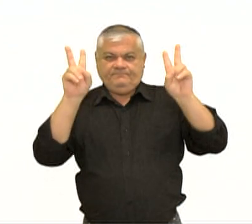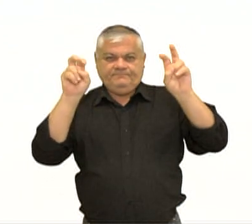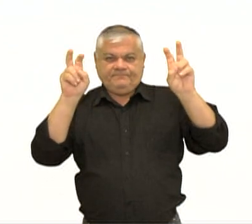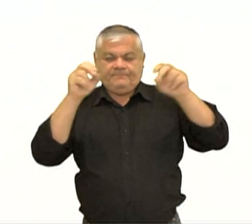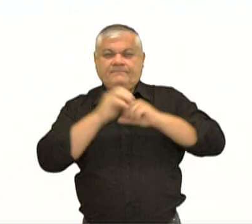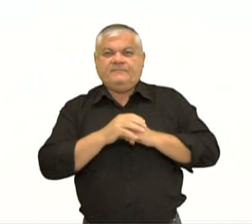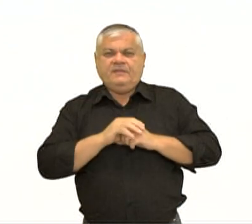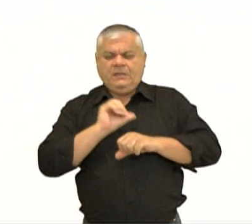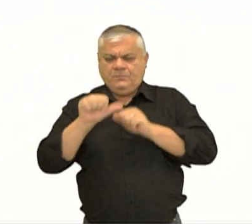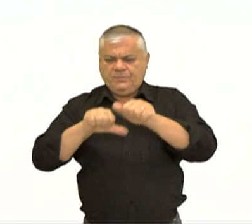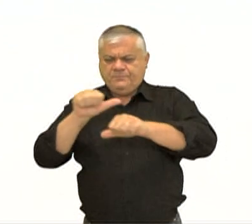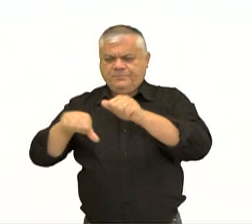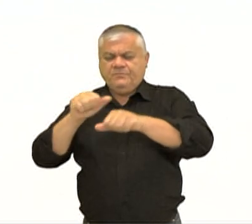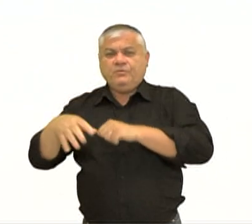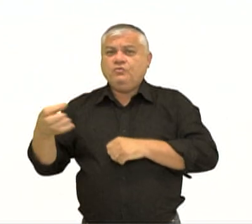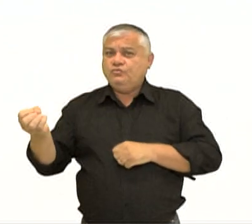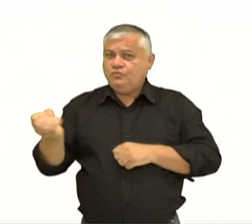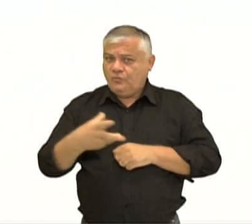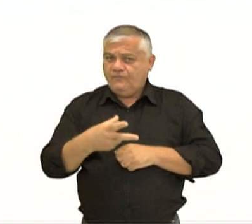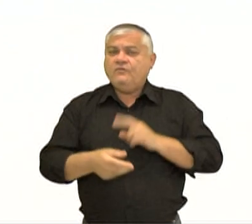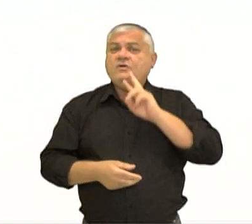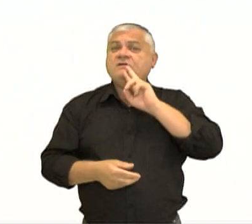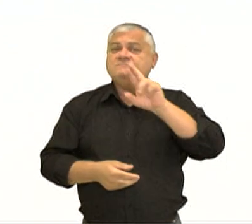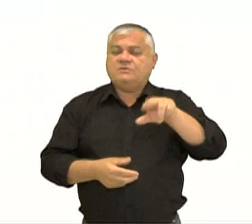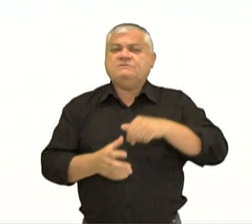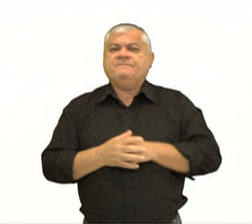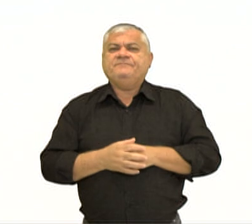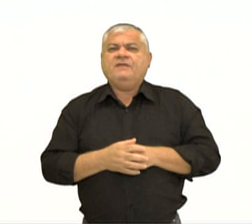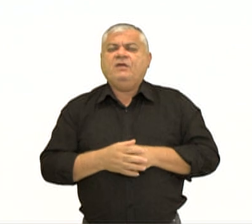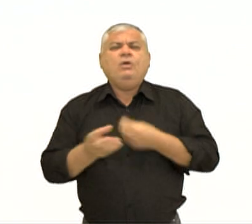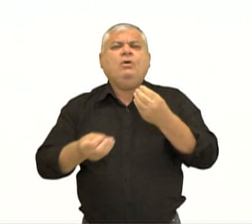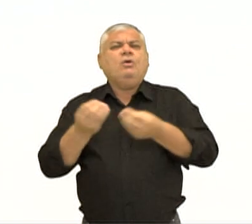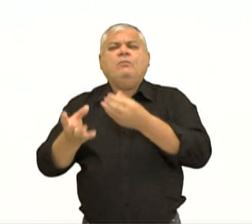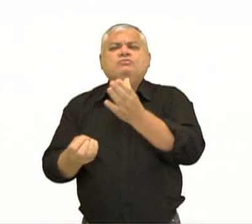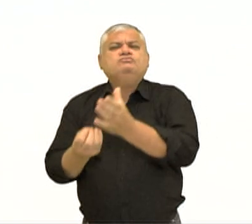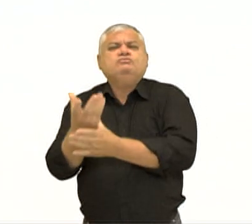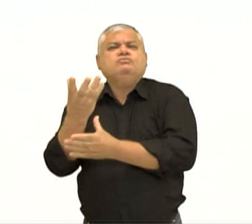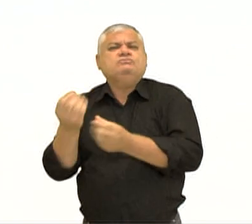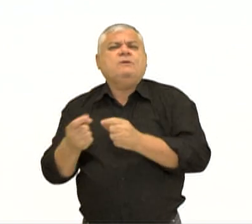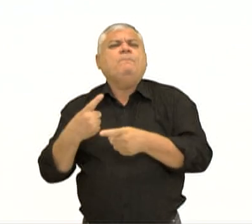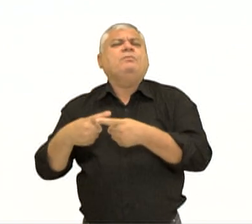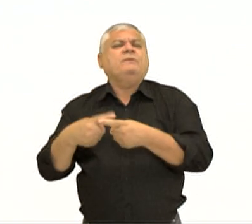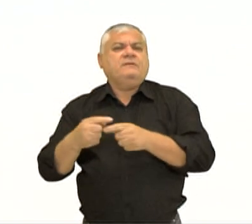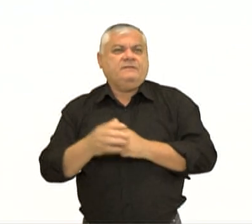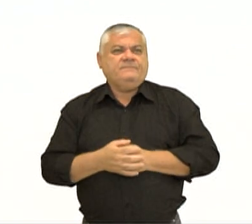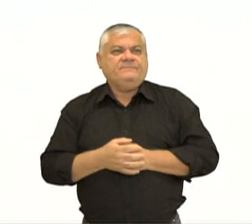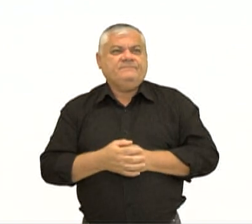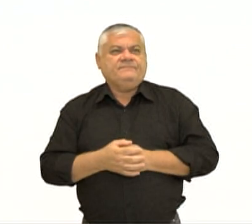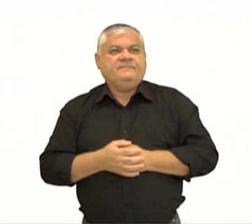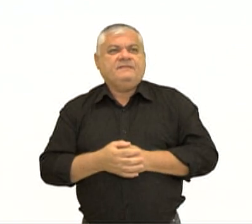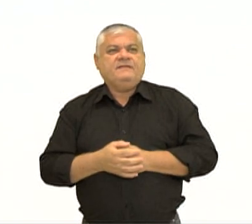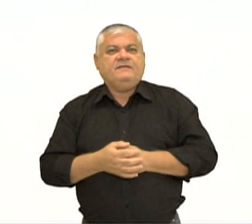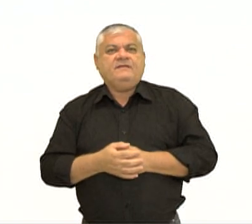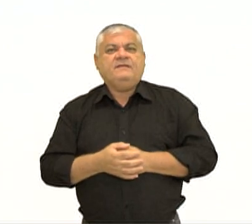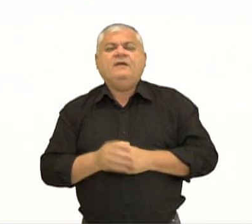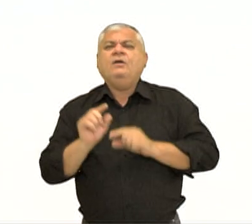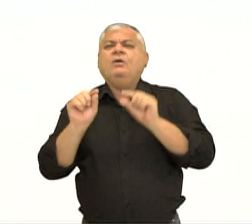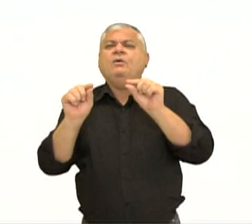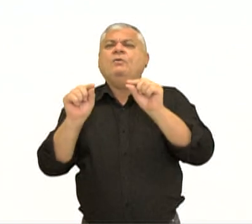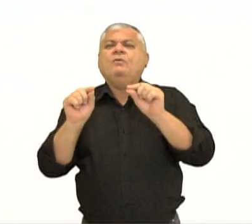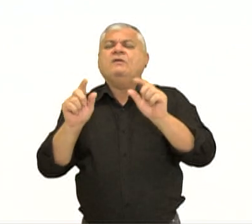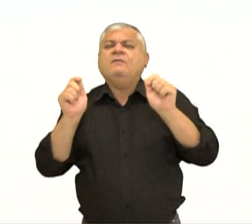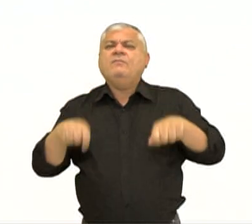novas variantes do vírus, responda como então elas surgem e por quê? E o que pode